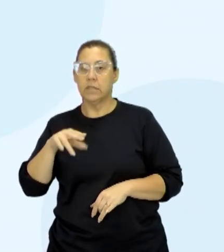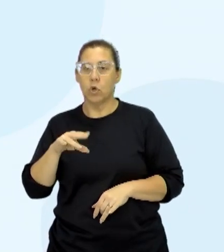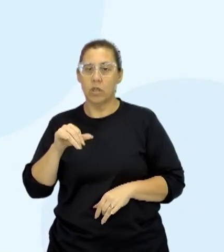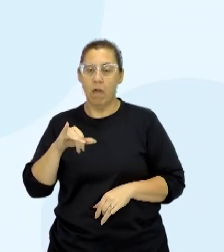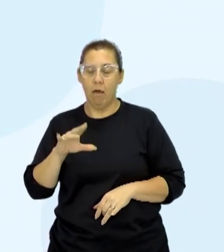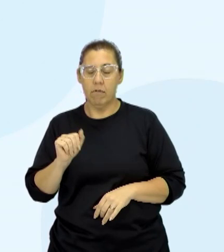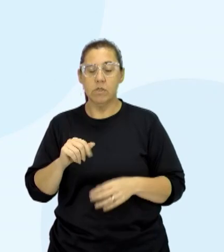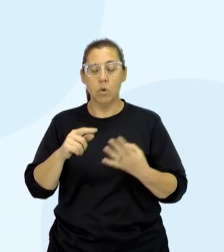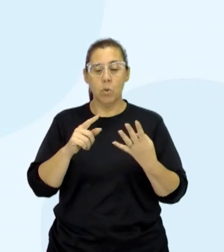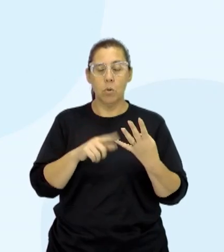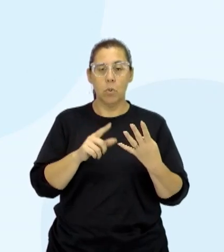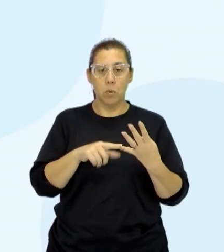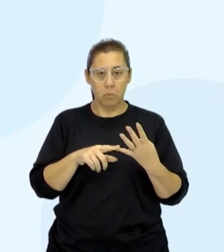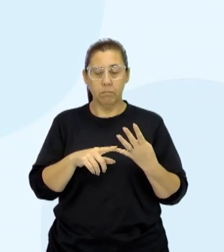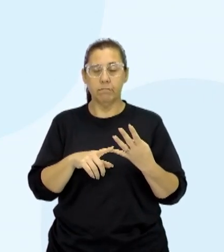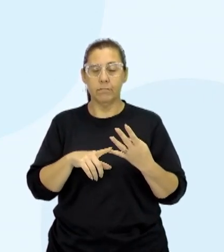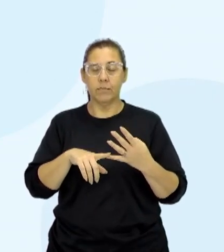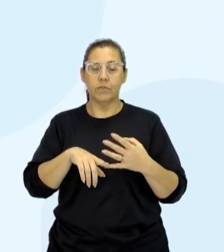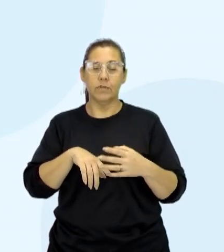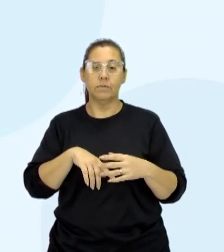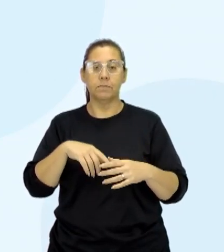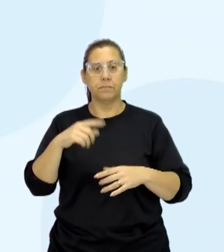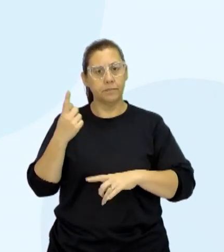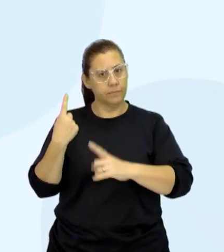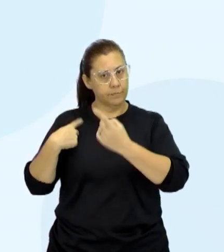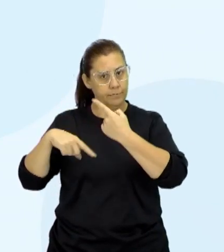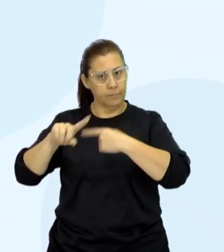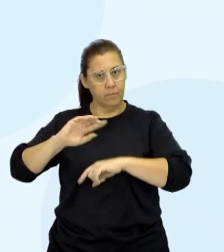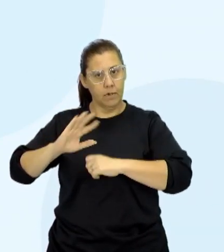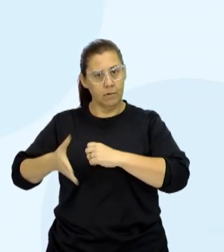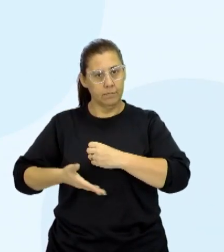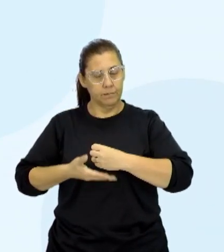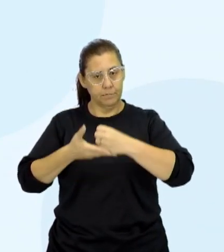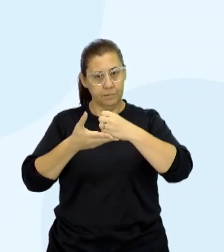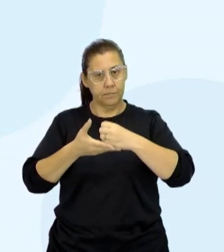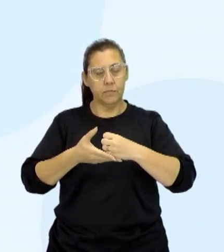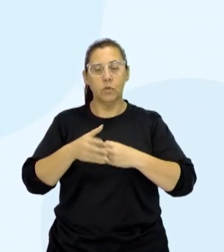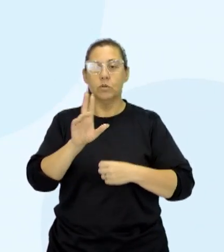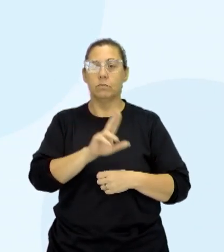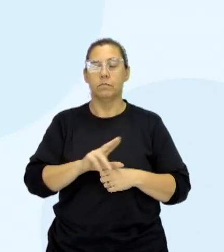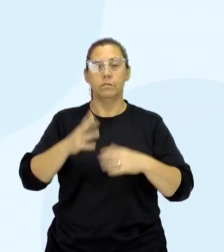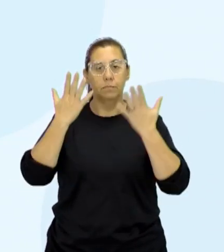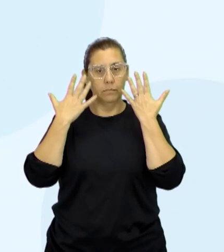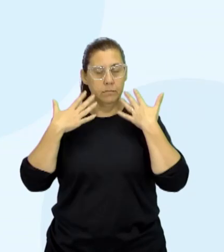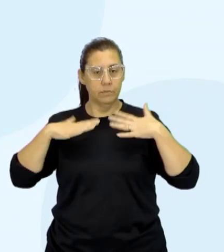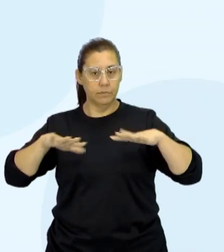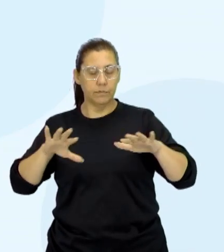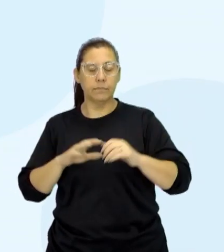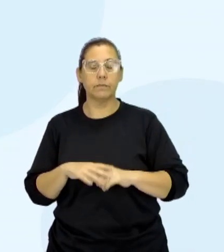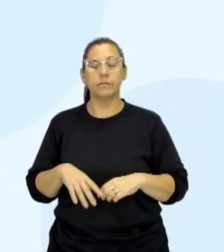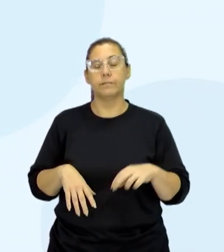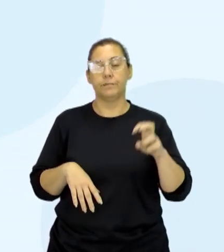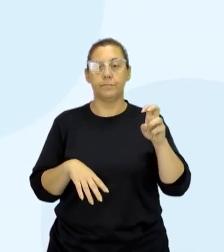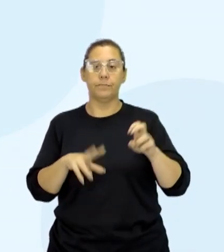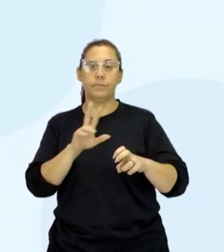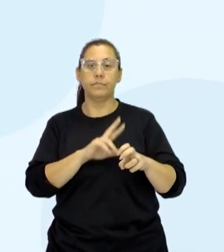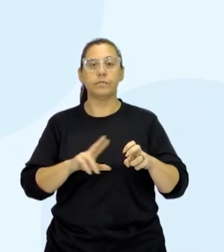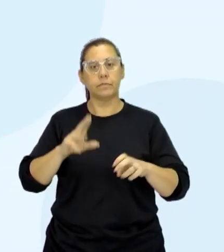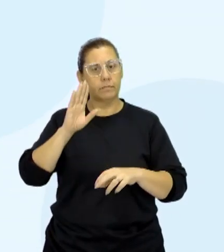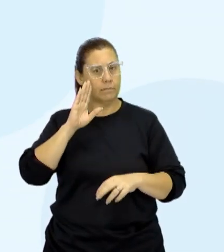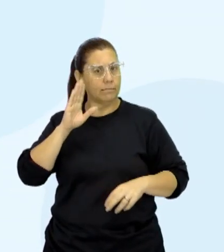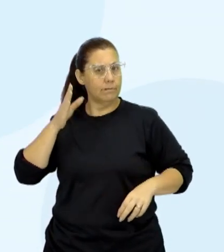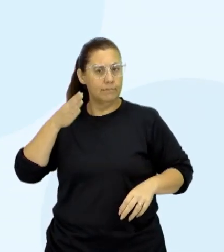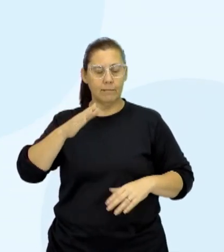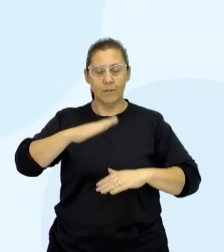o desenvolvimento sustentável a partir dos recursos naturais. O 5, promover a utilização dos